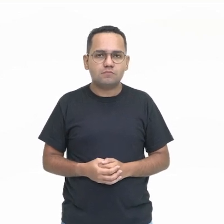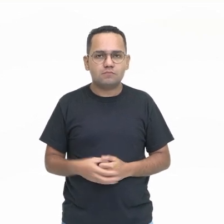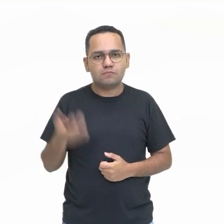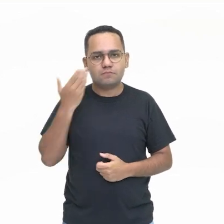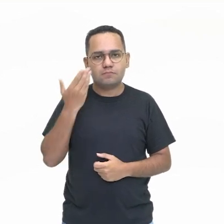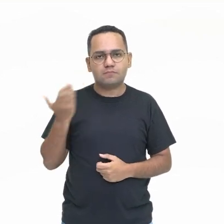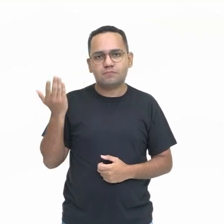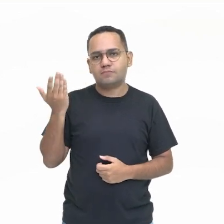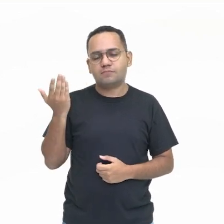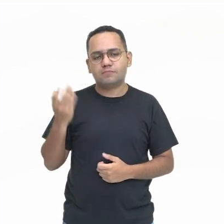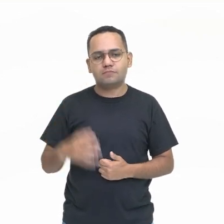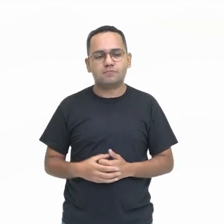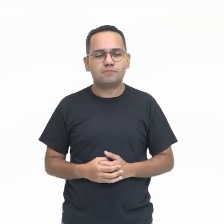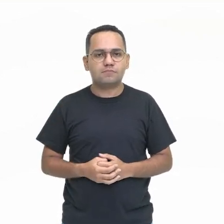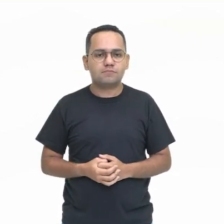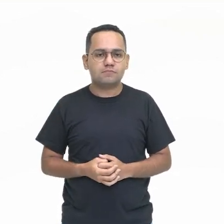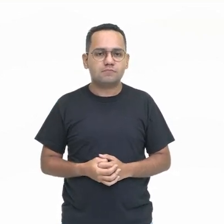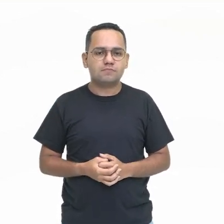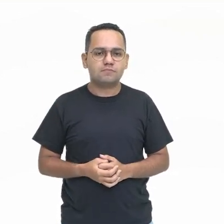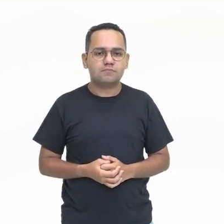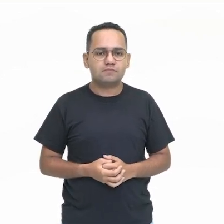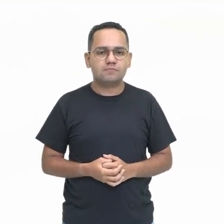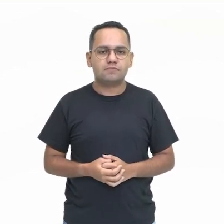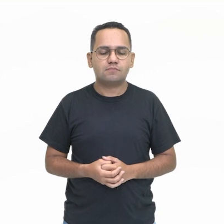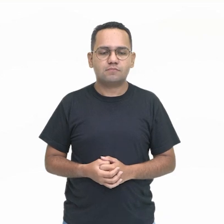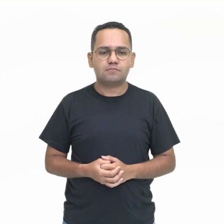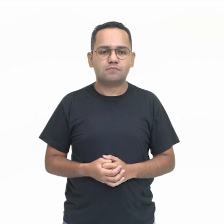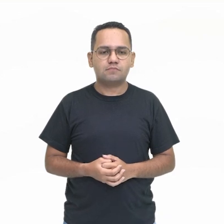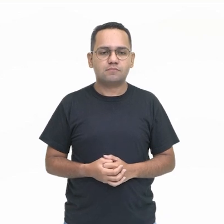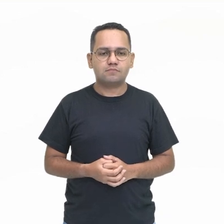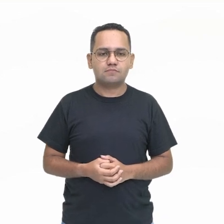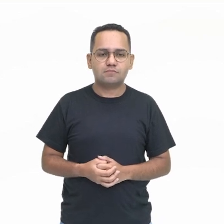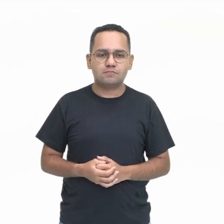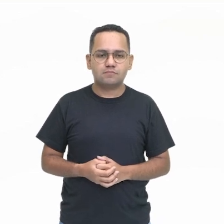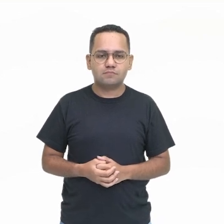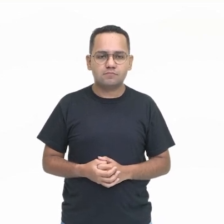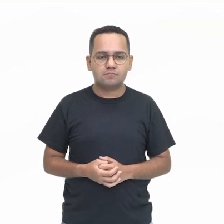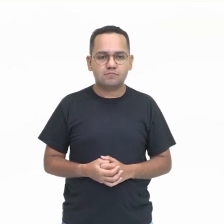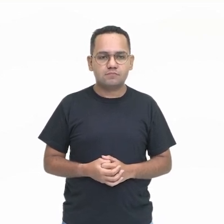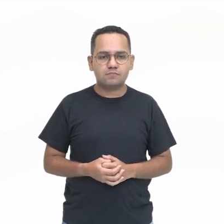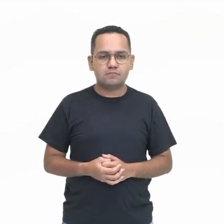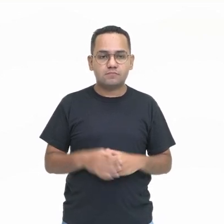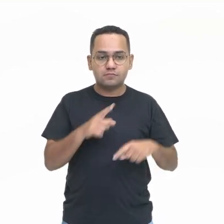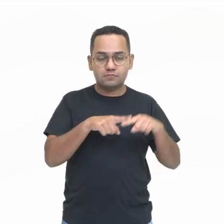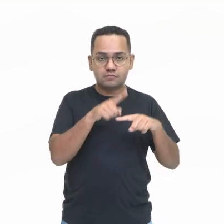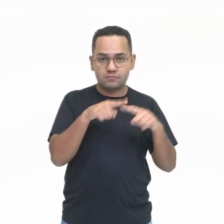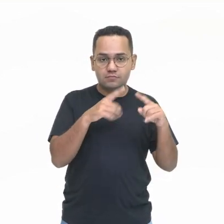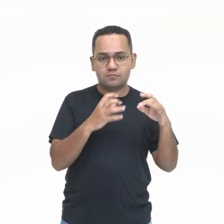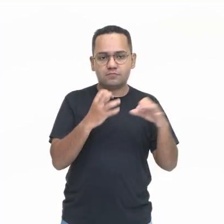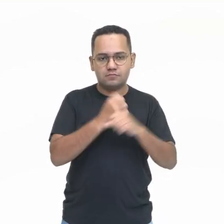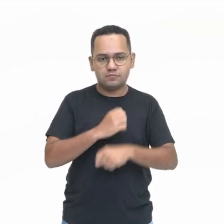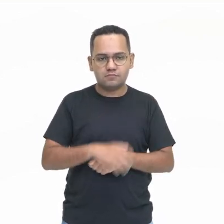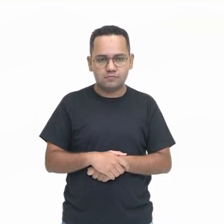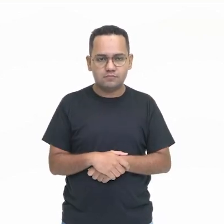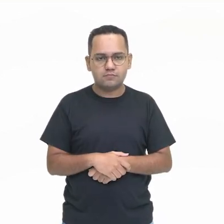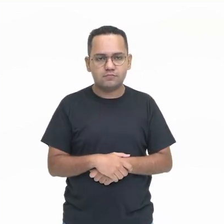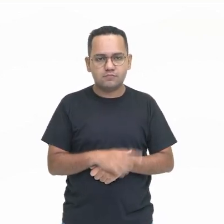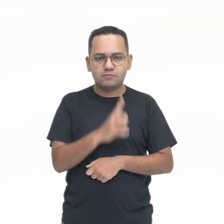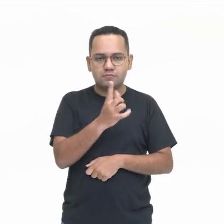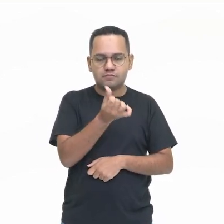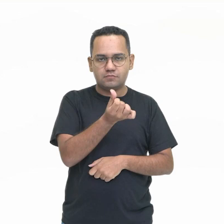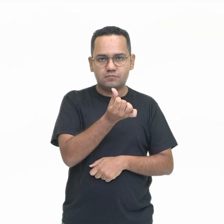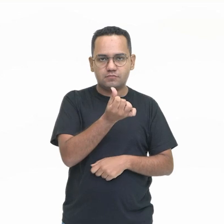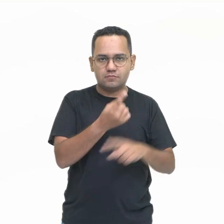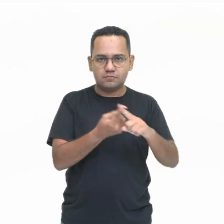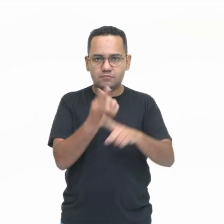quadrado menos 4 vezes menos 4 vezes 2, certo? Então, ó, o delta é igual.